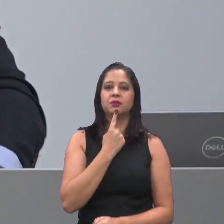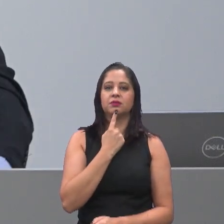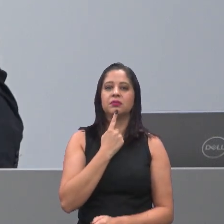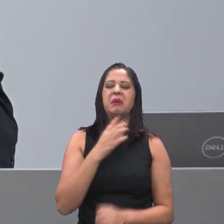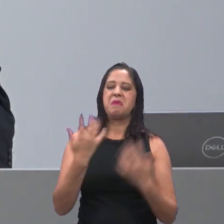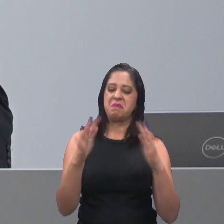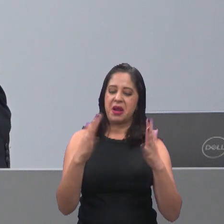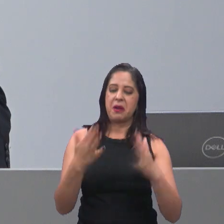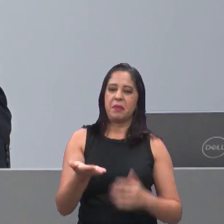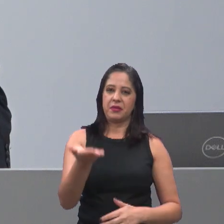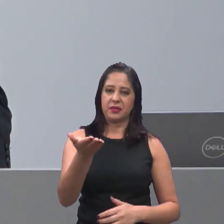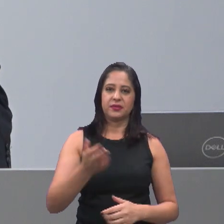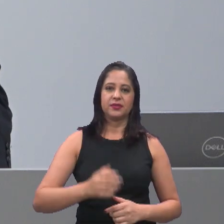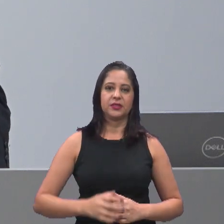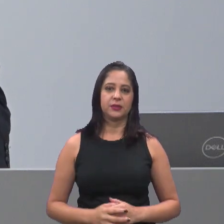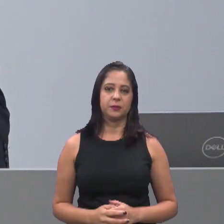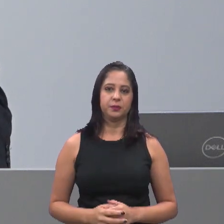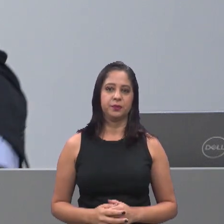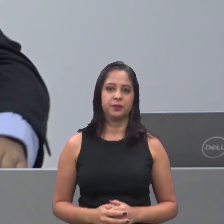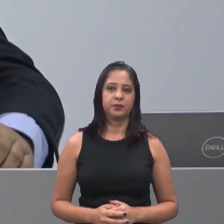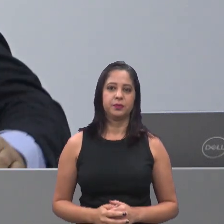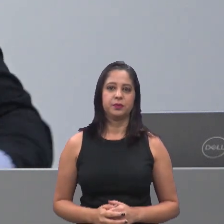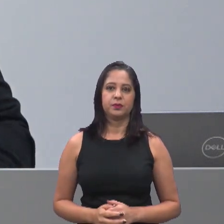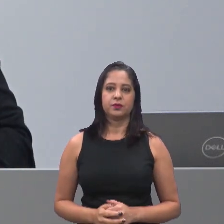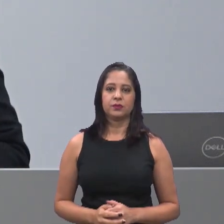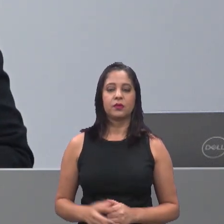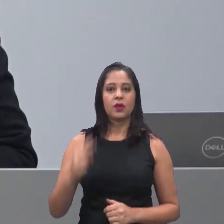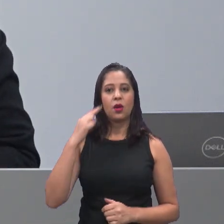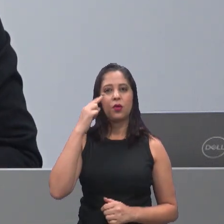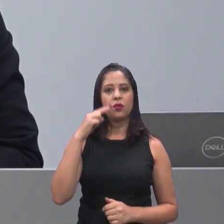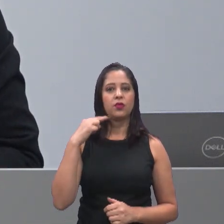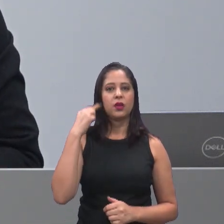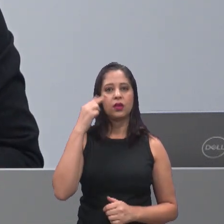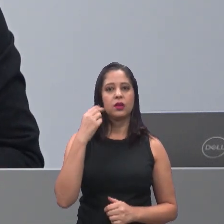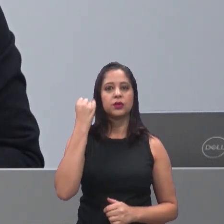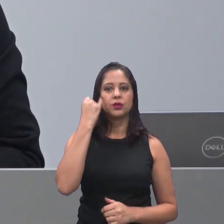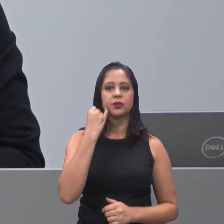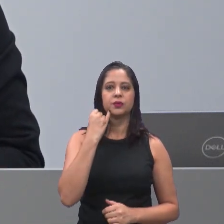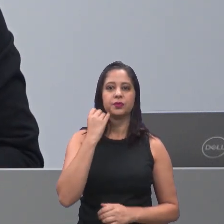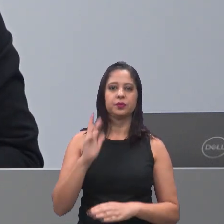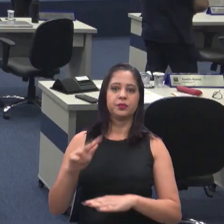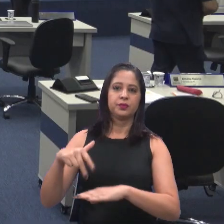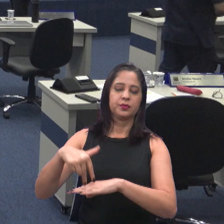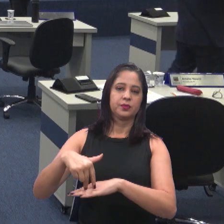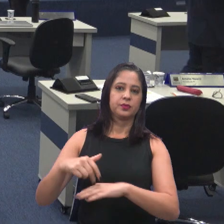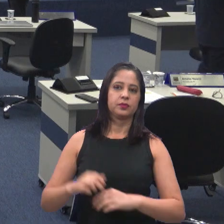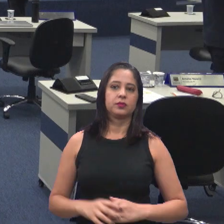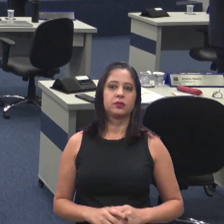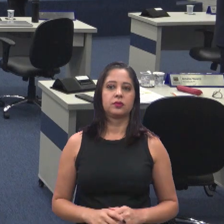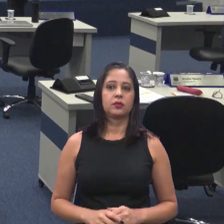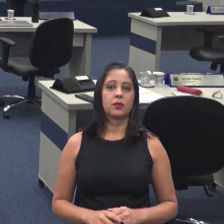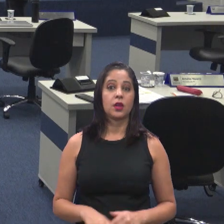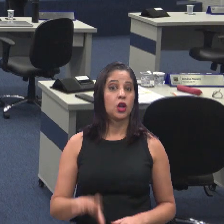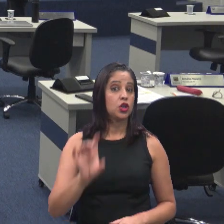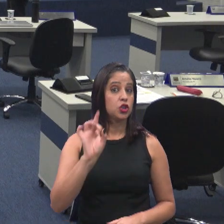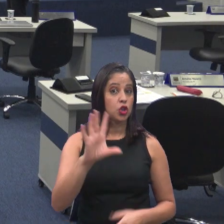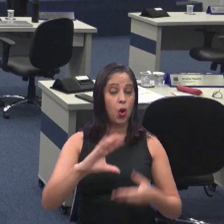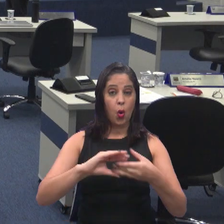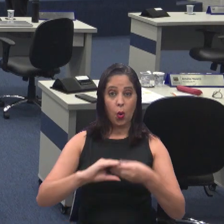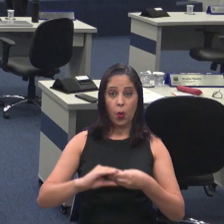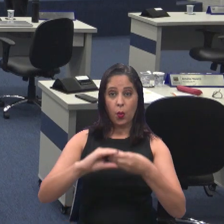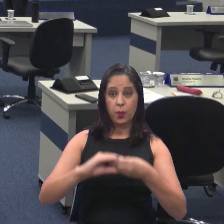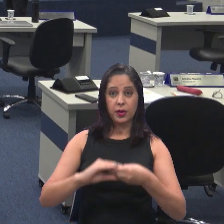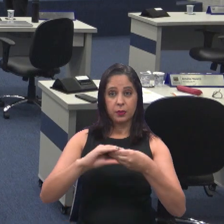Parabéns, vereador. Com a palavra, vereador José Luiz Nunes. Senhor presidente, apenas para cumprimentar e